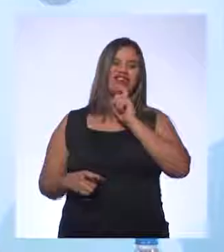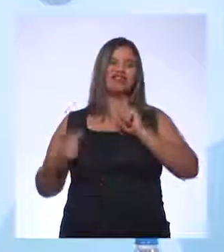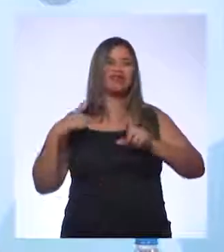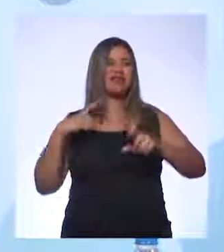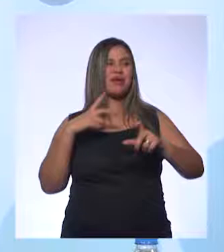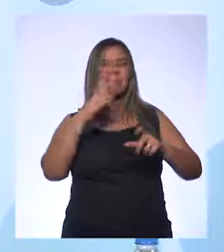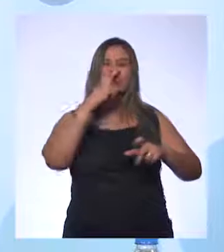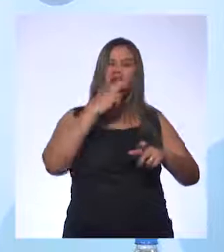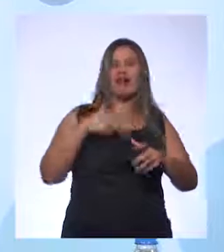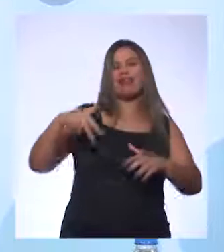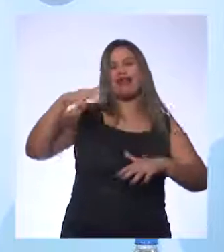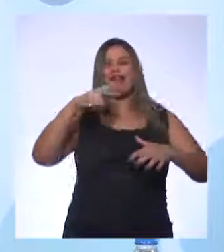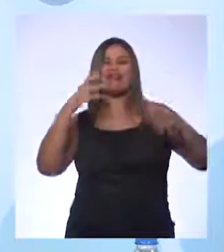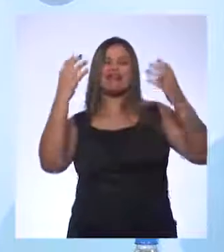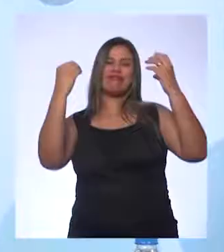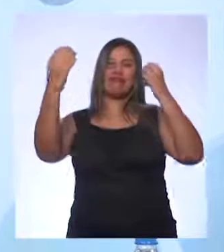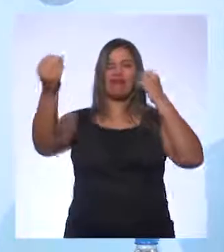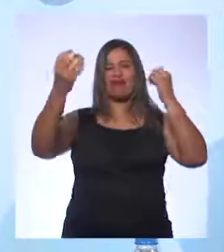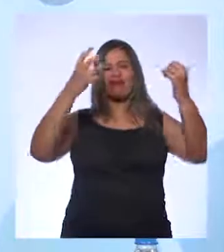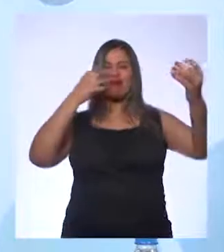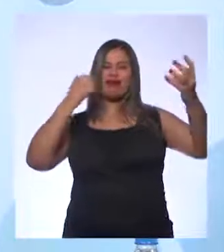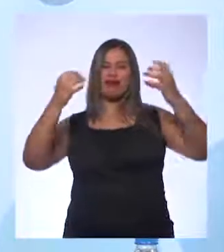está viajando. Enfim, turma.